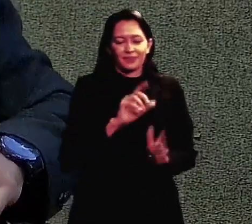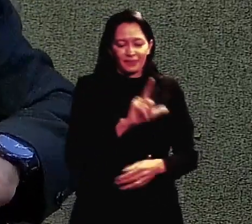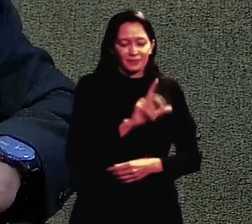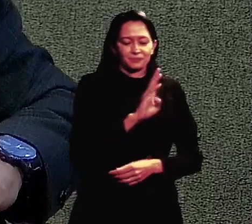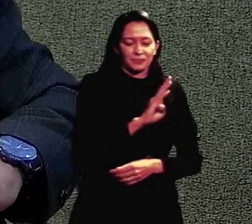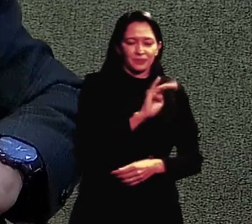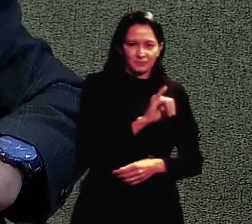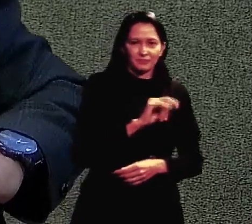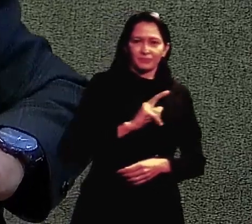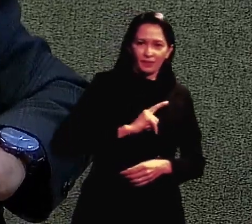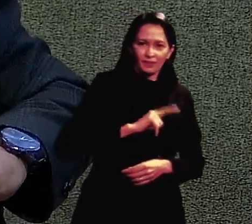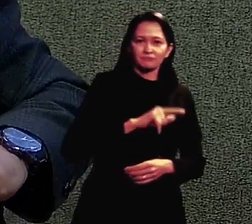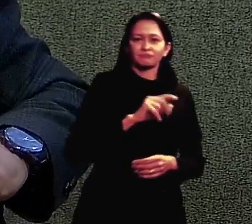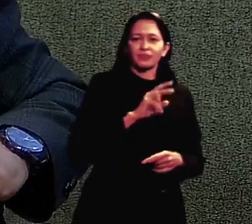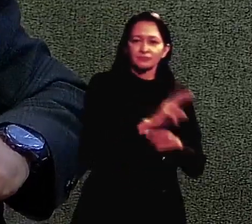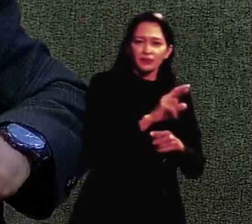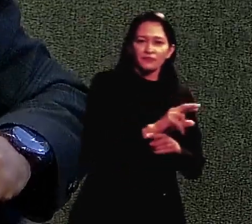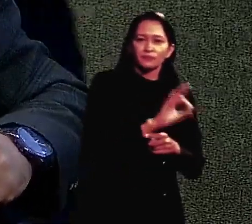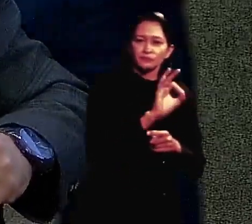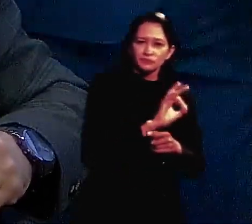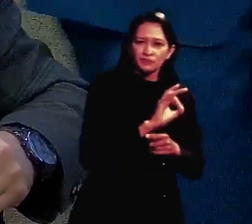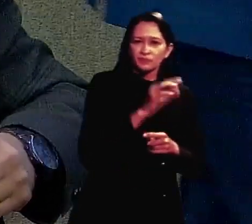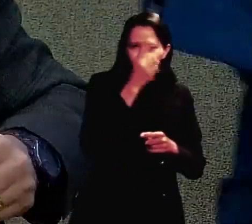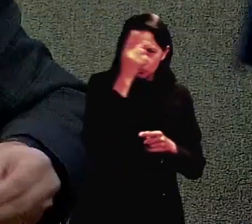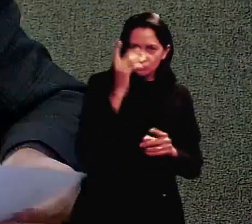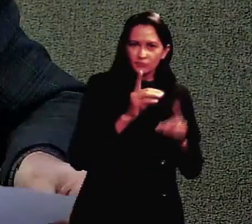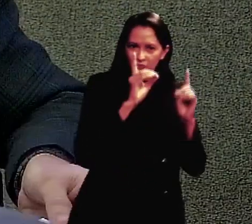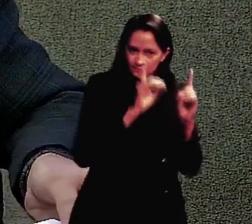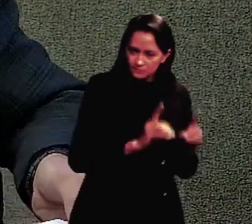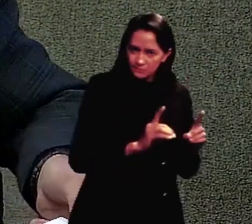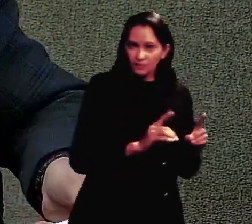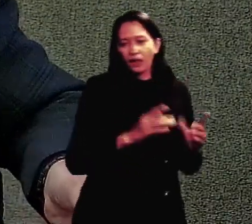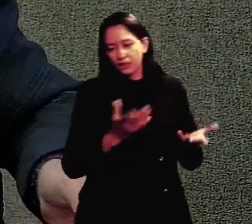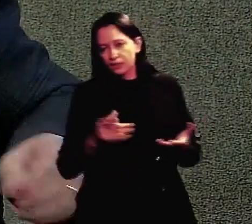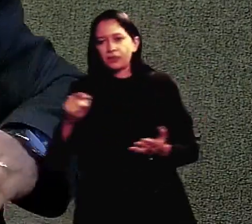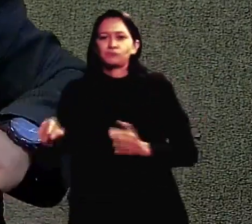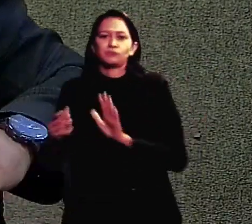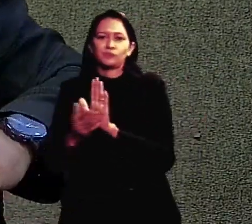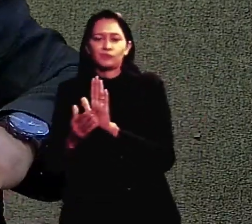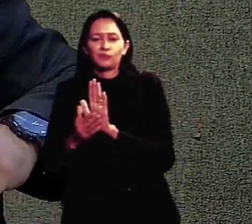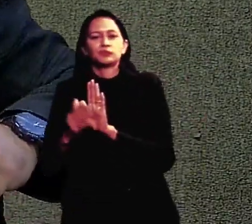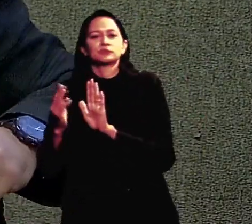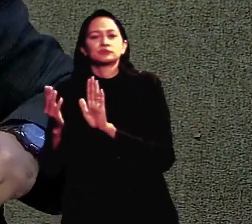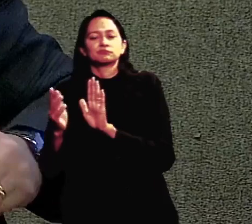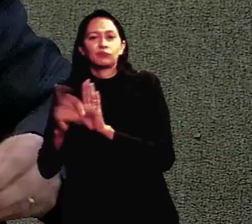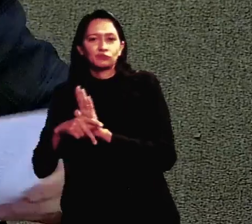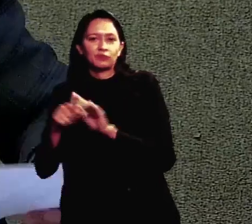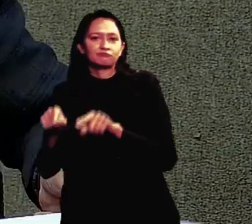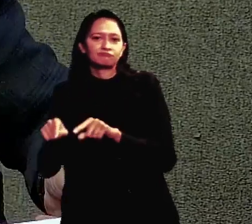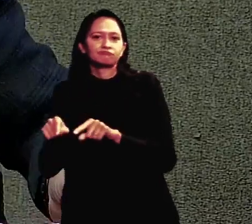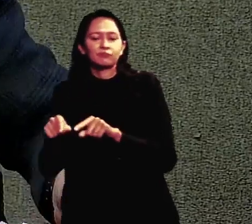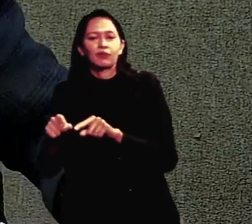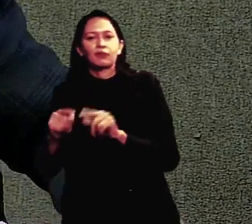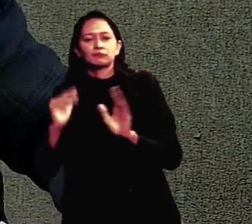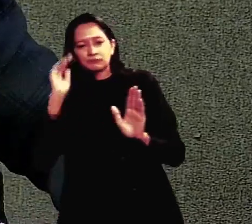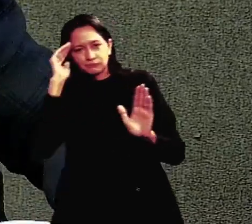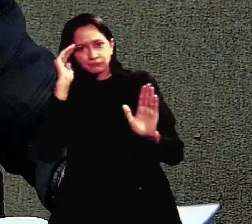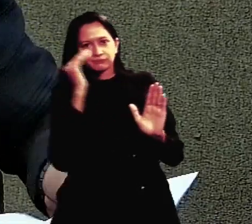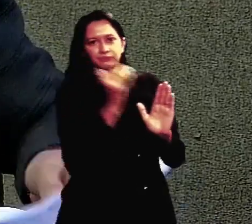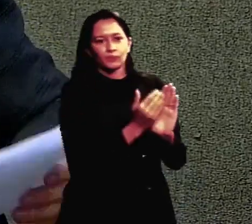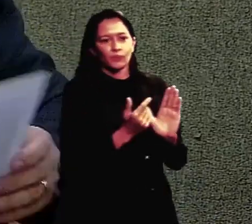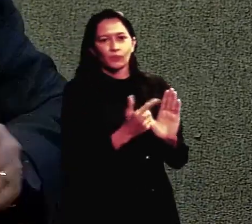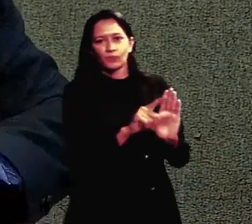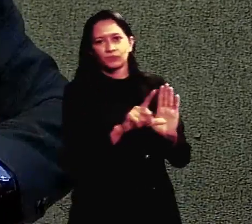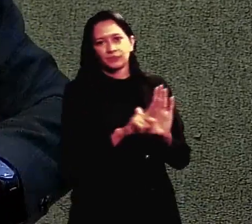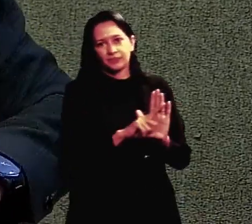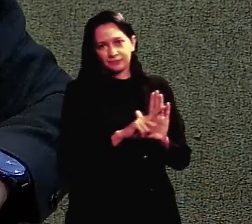que trata de um percentual que deve ser dado às pessoas com deficiência, tanto na iniciativa privada como na pública. Só